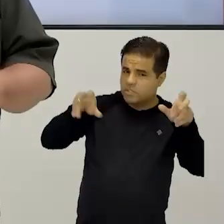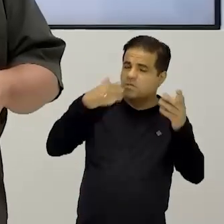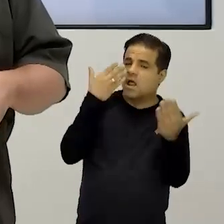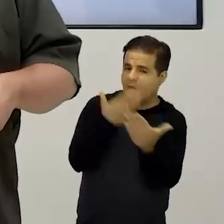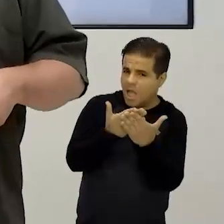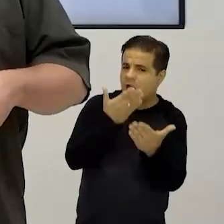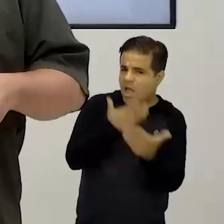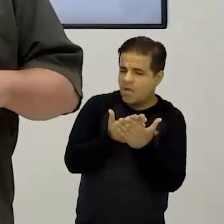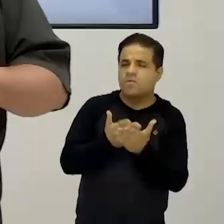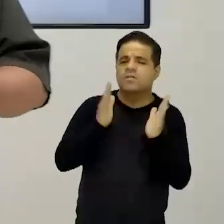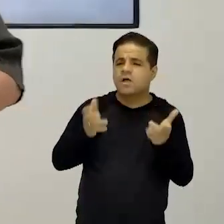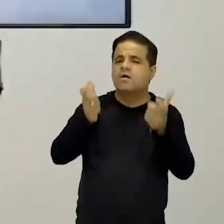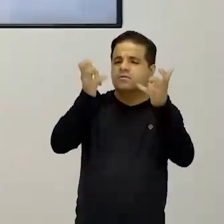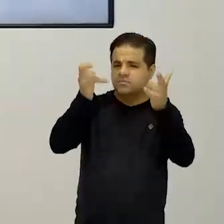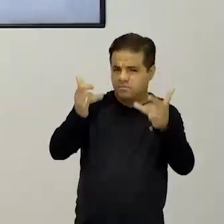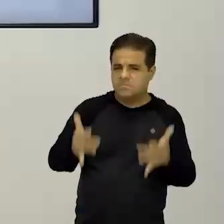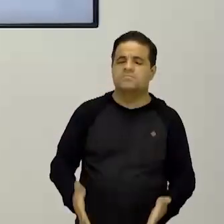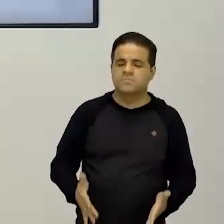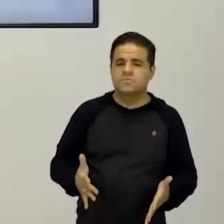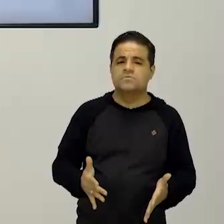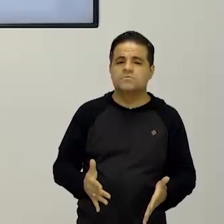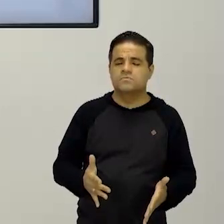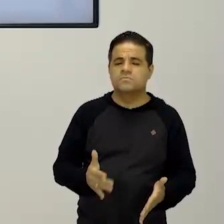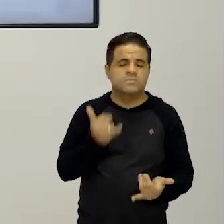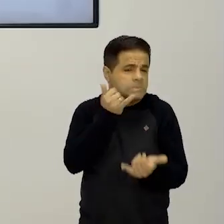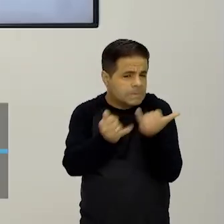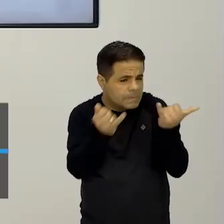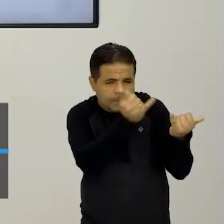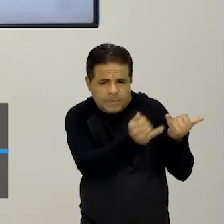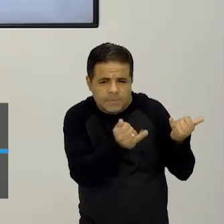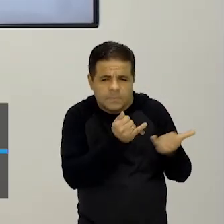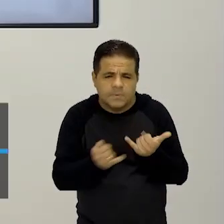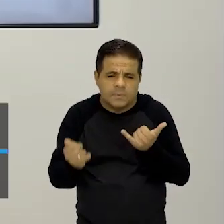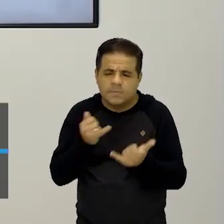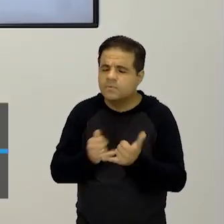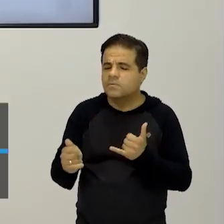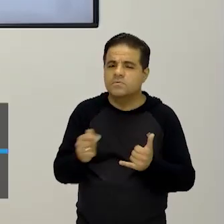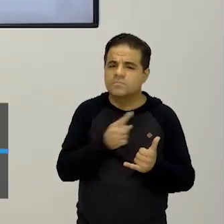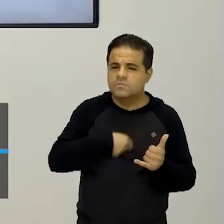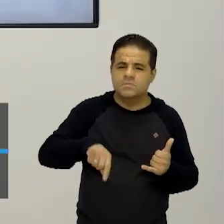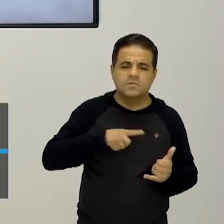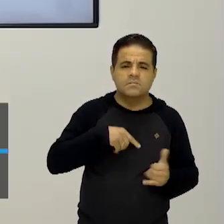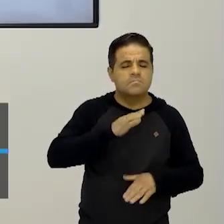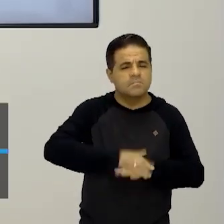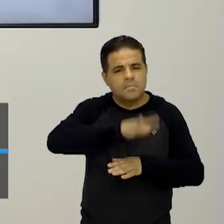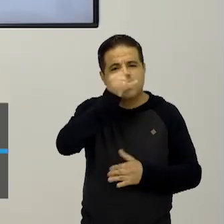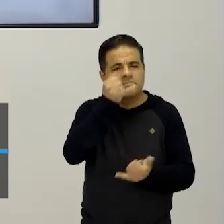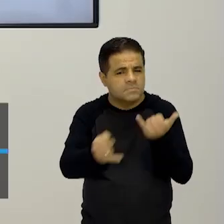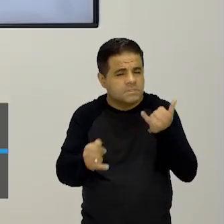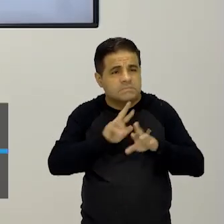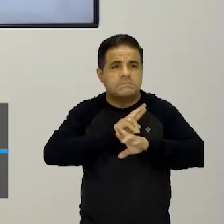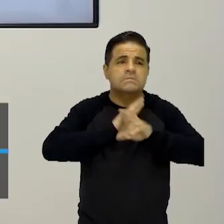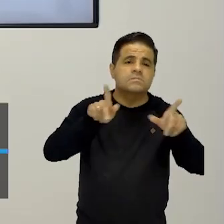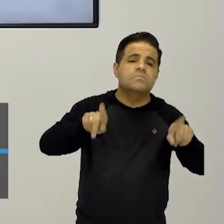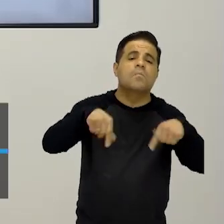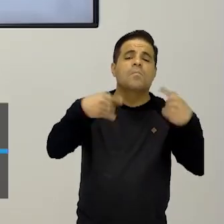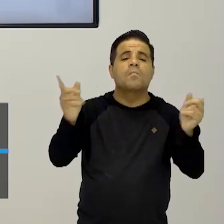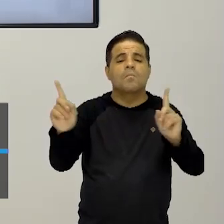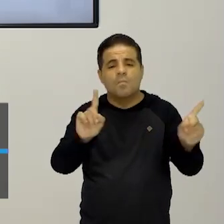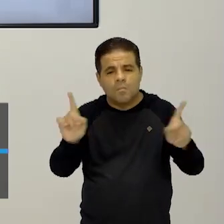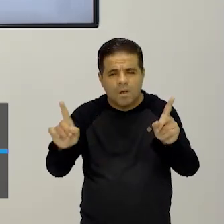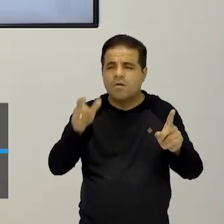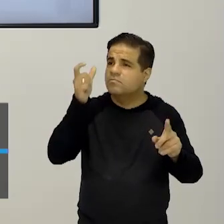aula já falou isso, né? Do we have more similarities or differences? Né? Temos mais semelhanças ou diferenças? E agora a